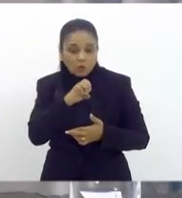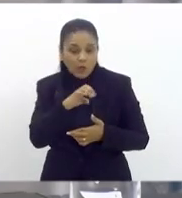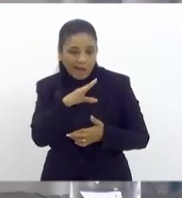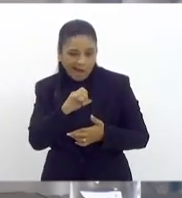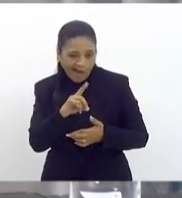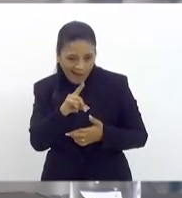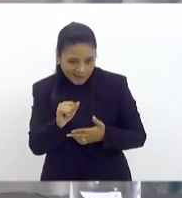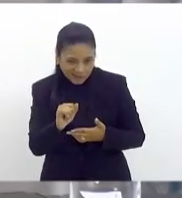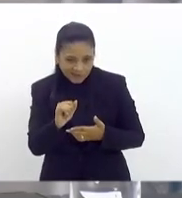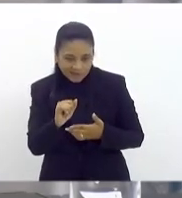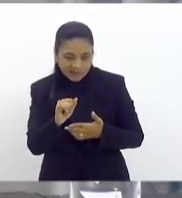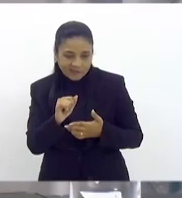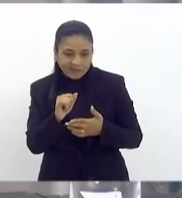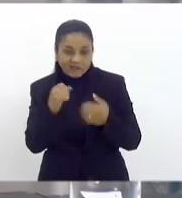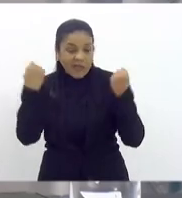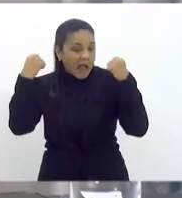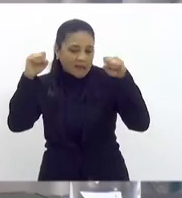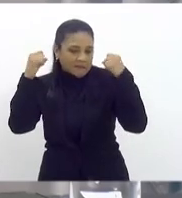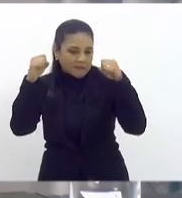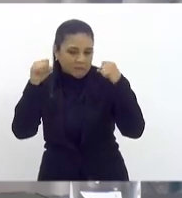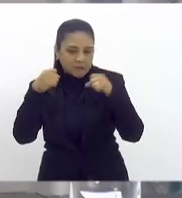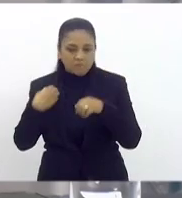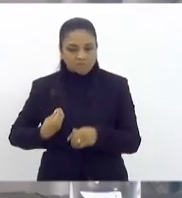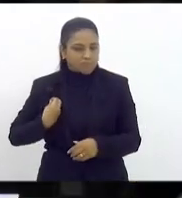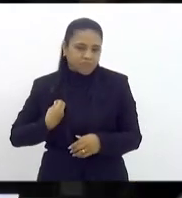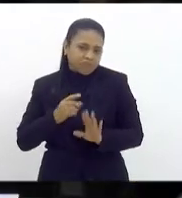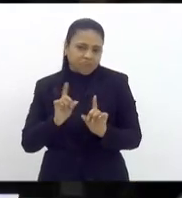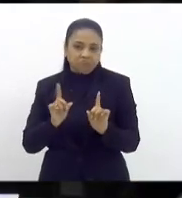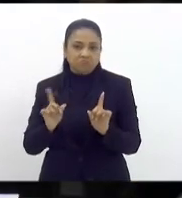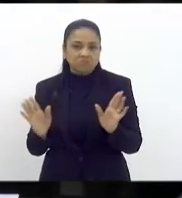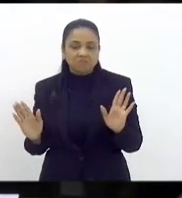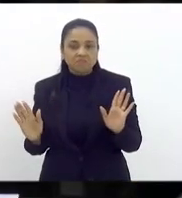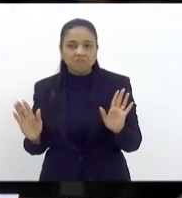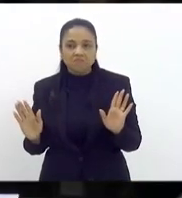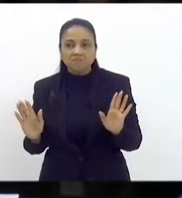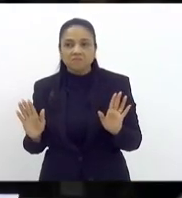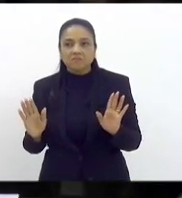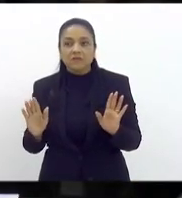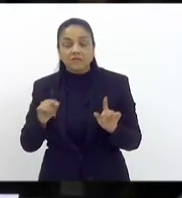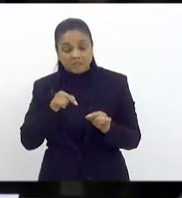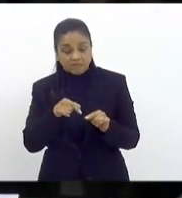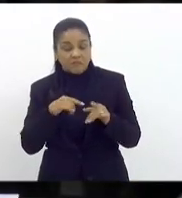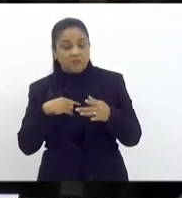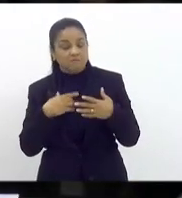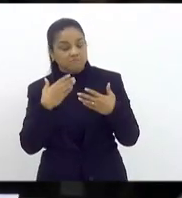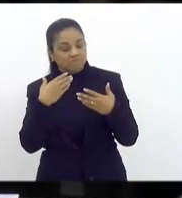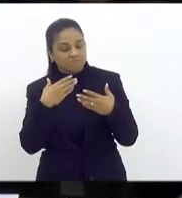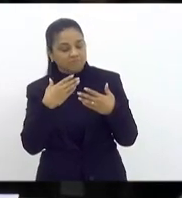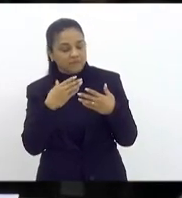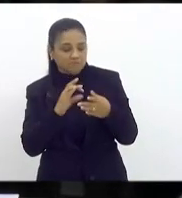Vossa Excelência na academia me permitir, o dia inteiro, certo? Se Vossa Excelência me permitir concluir,